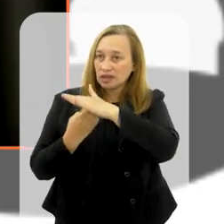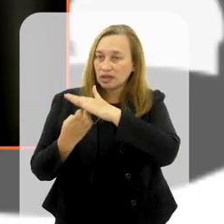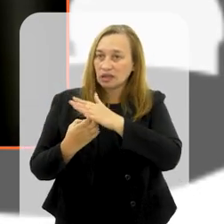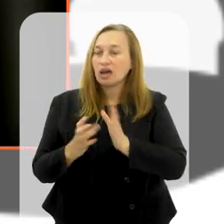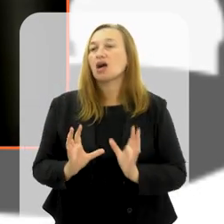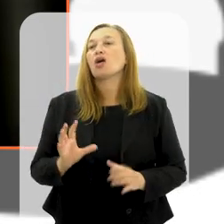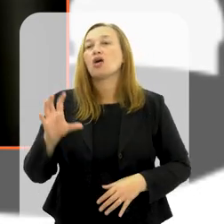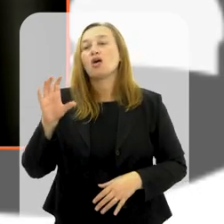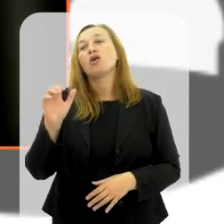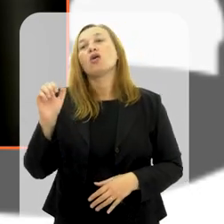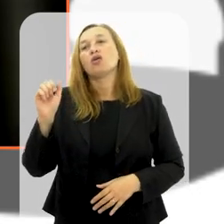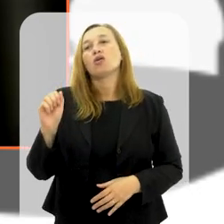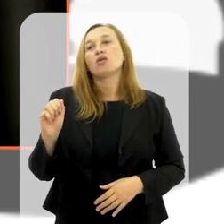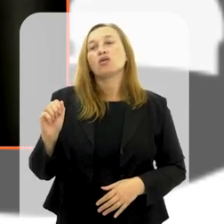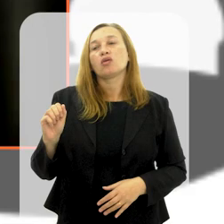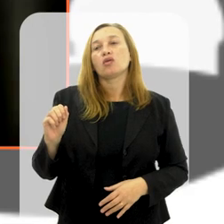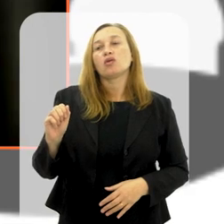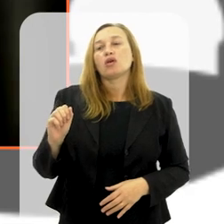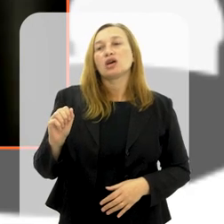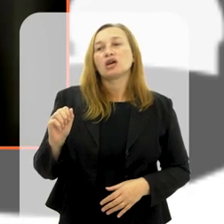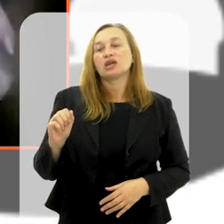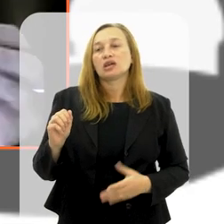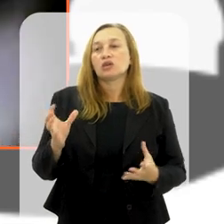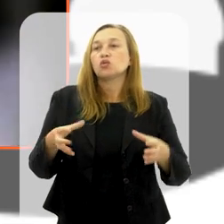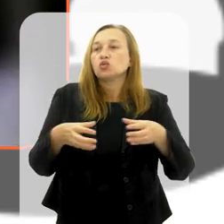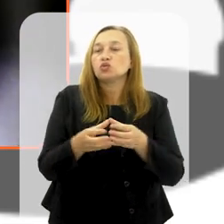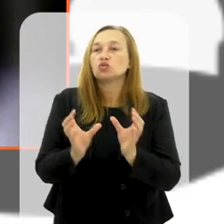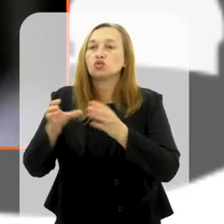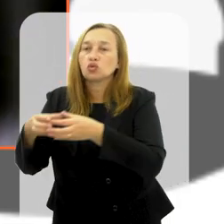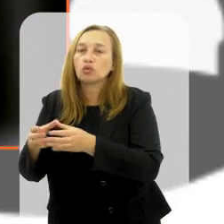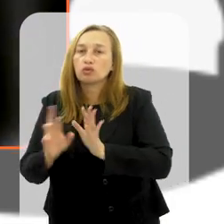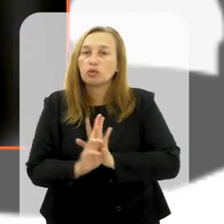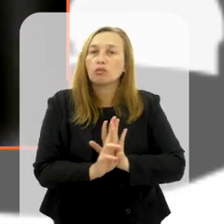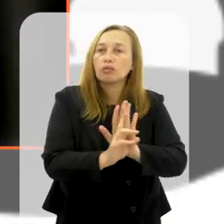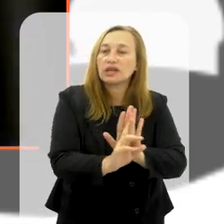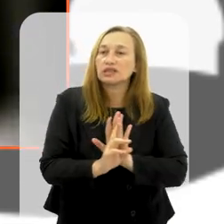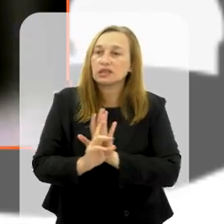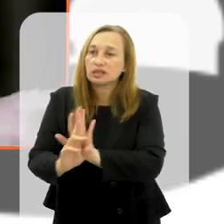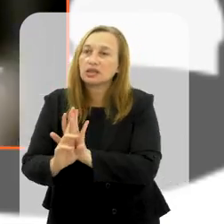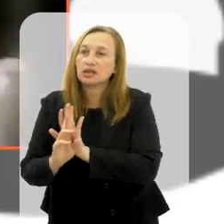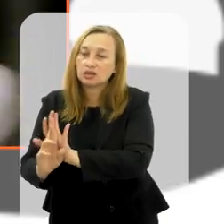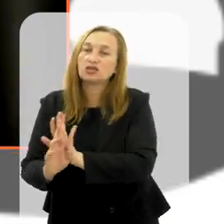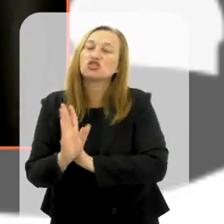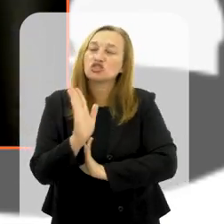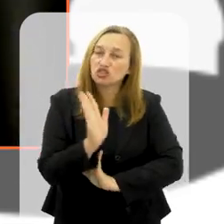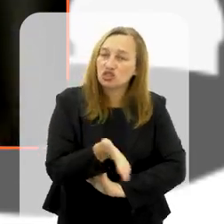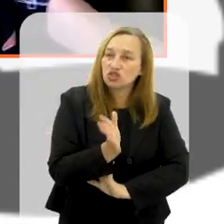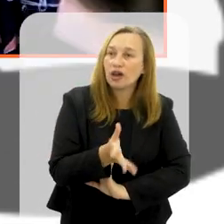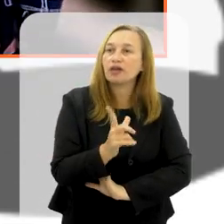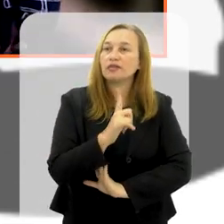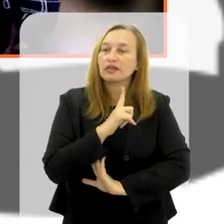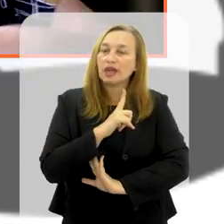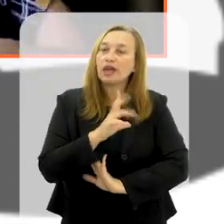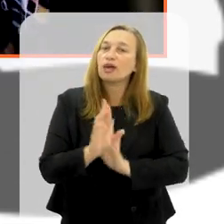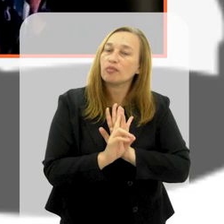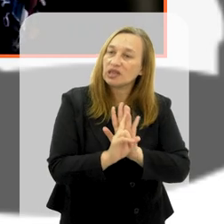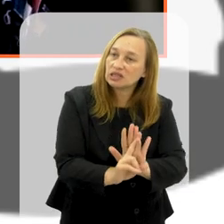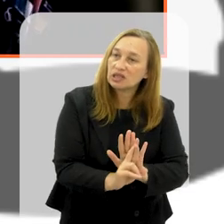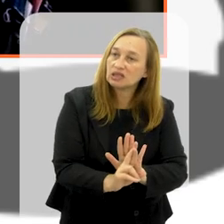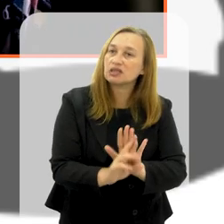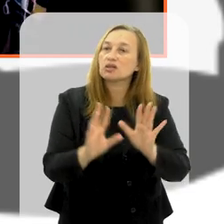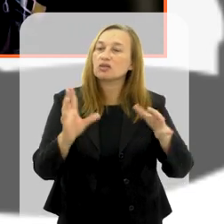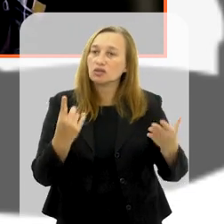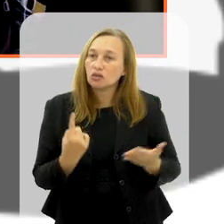CNI, Confederação Nacional da Indústria. Então, os grupos vão sendo representados por aqueles que já têm, né, a